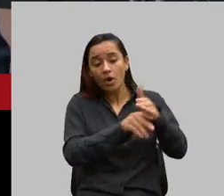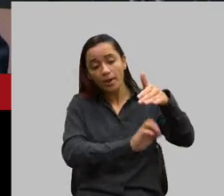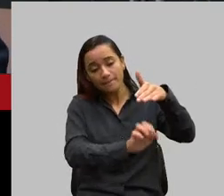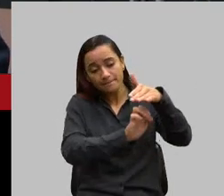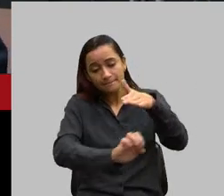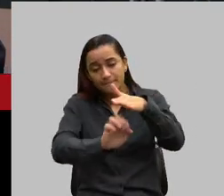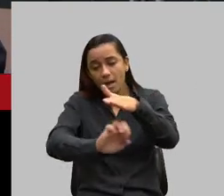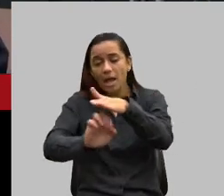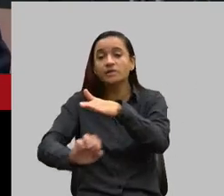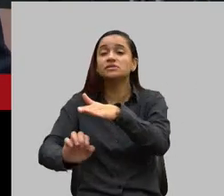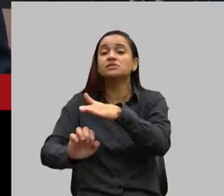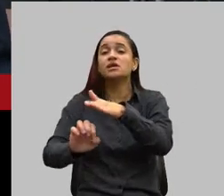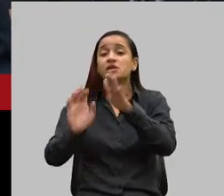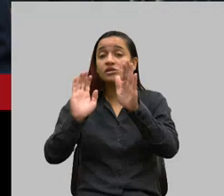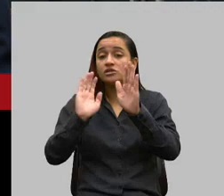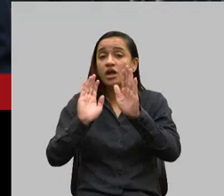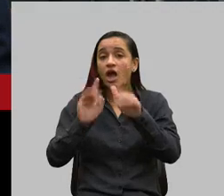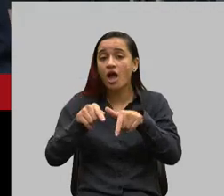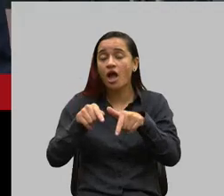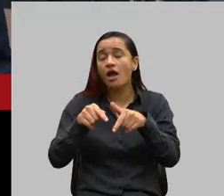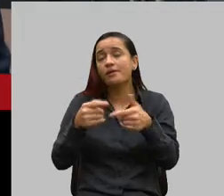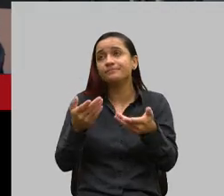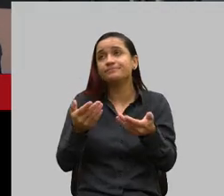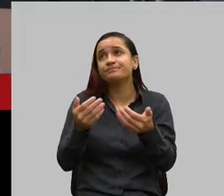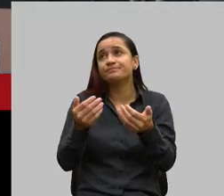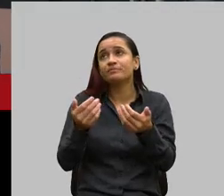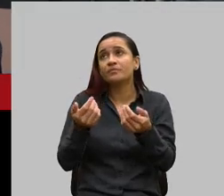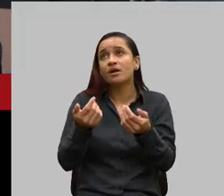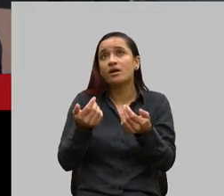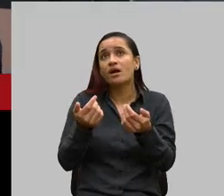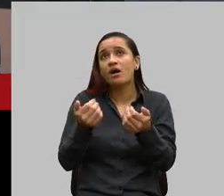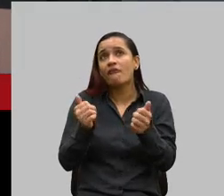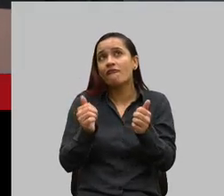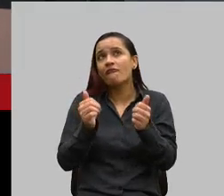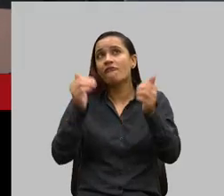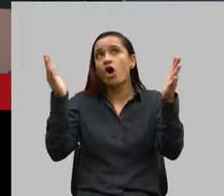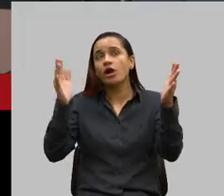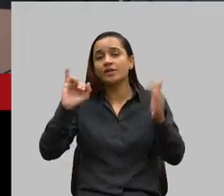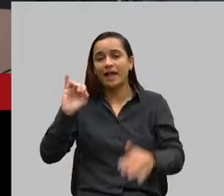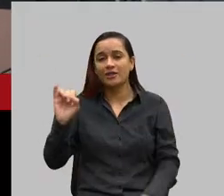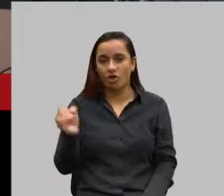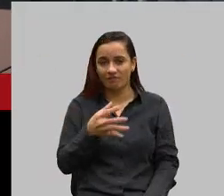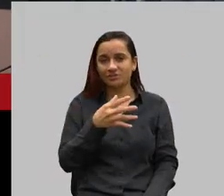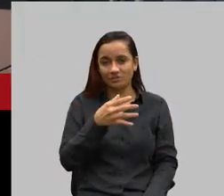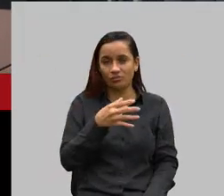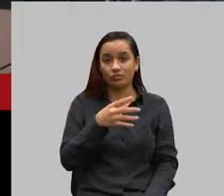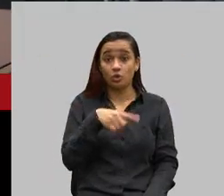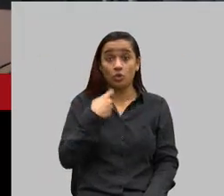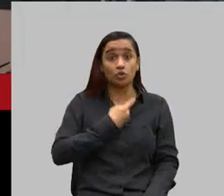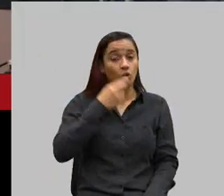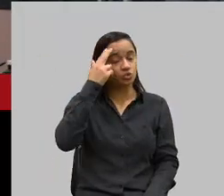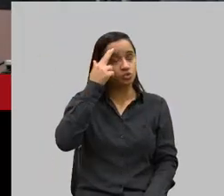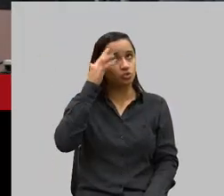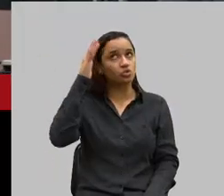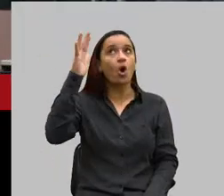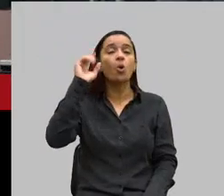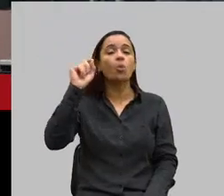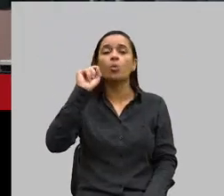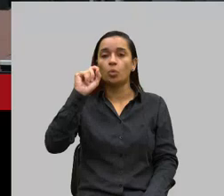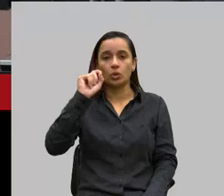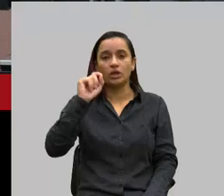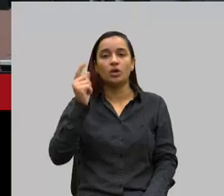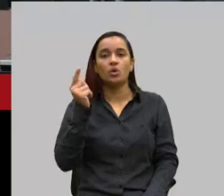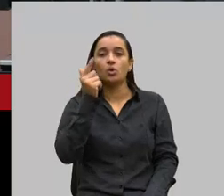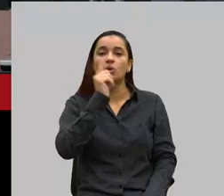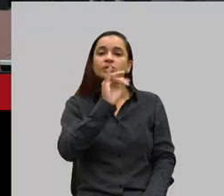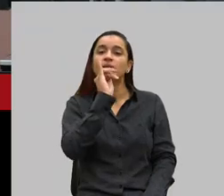foraa fora de uma certa bolha da Inovação né o nosso sonho é que uma empresa do bairro